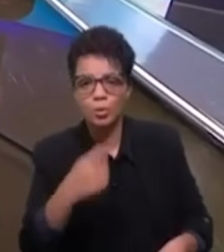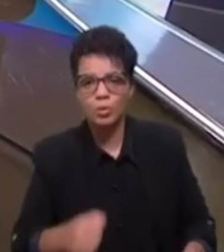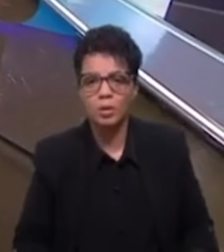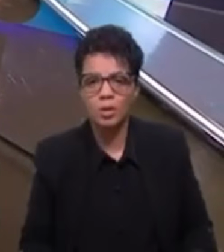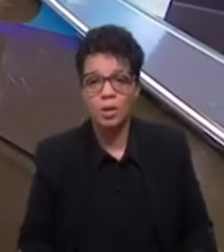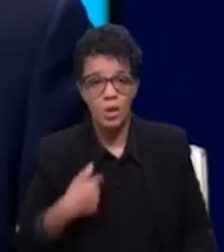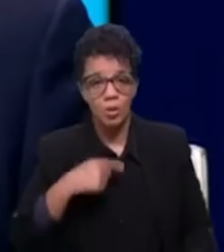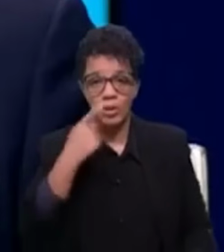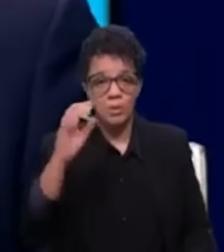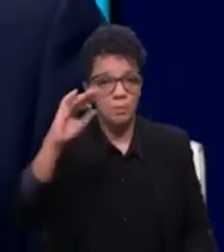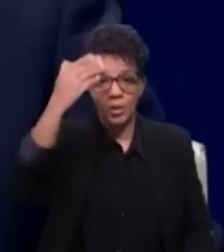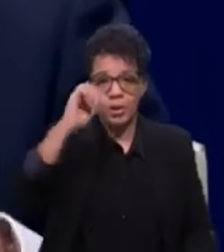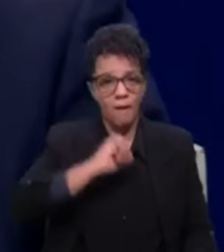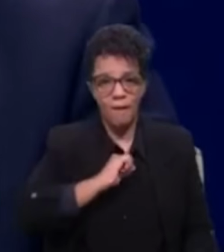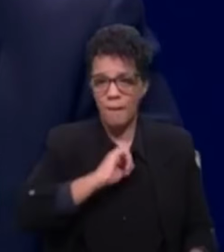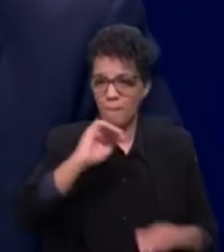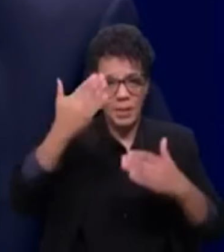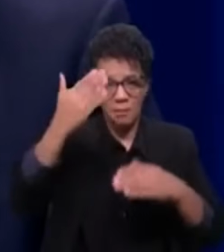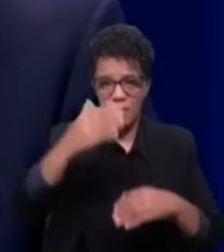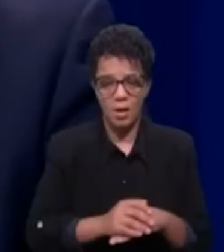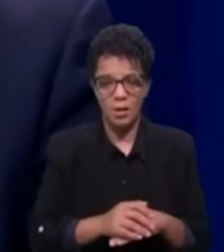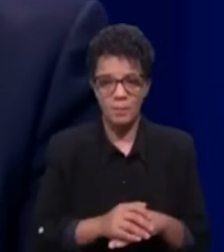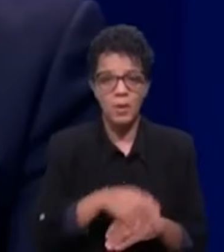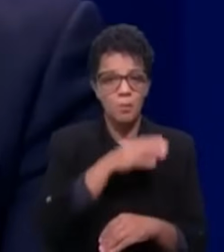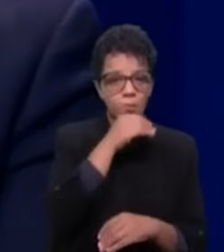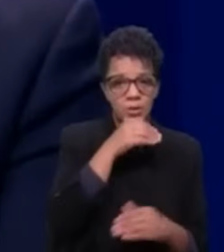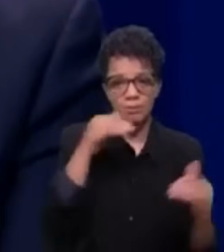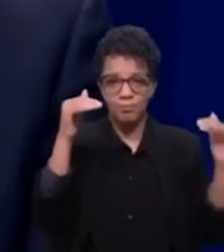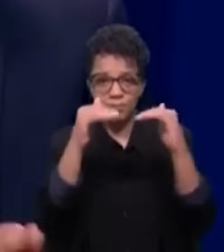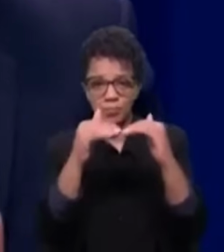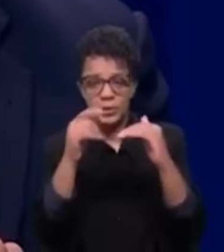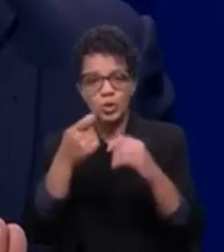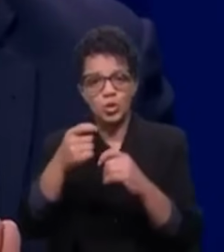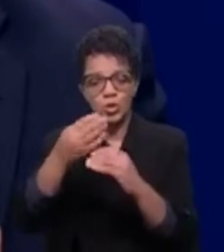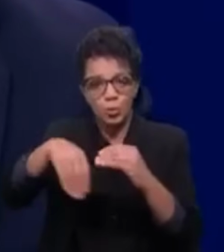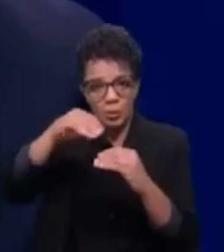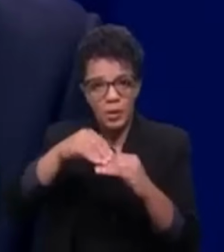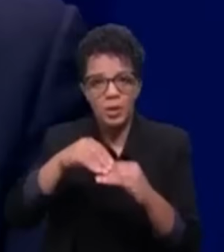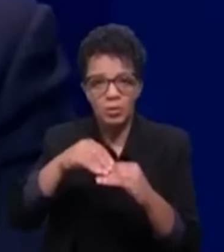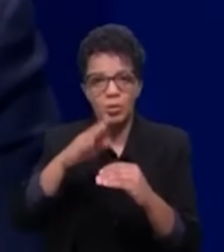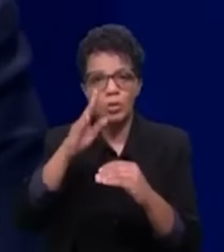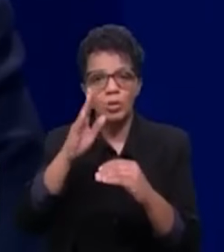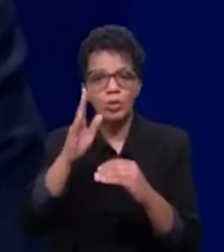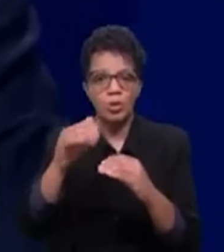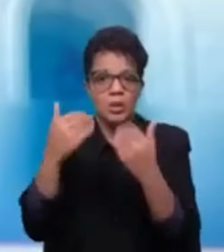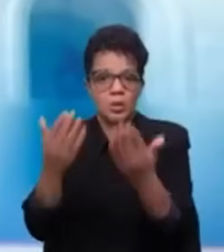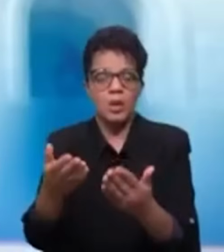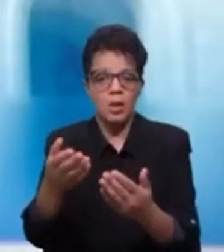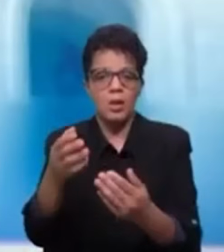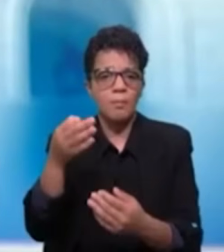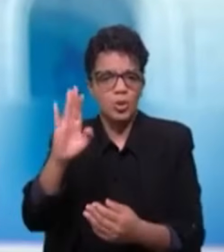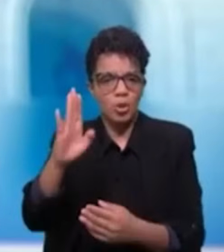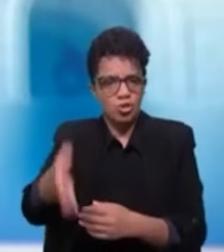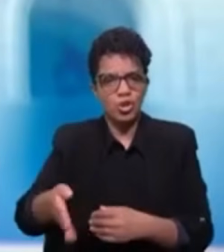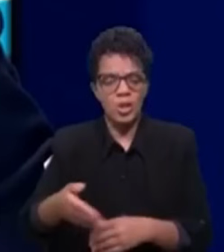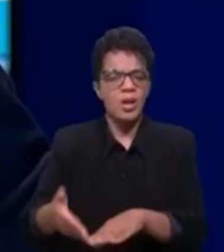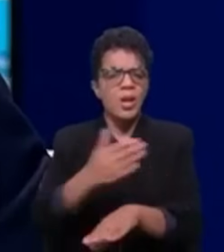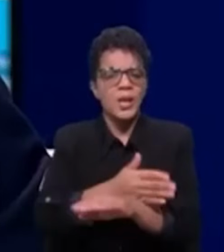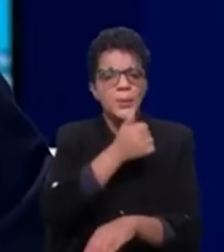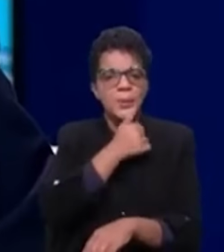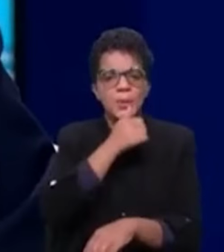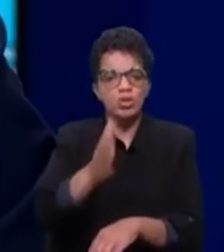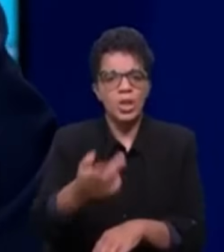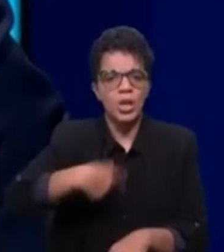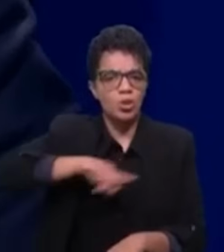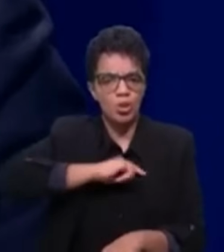era a primeira prioridade do meu mandato é equiparar as forças de segurança com o suplemento que foi justamente atribuido mas isso já estava definido nós já